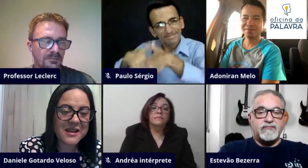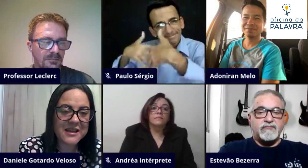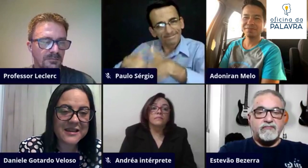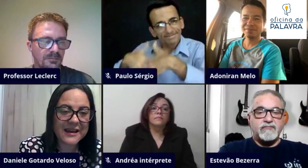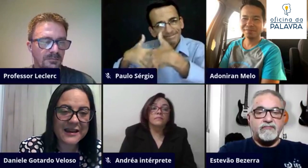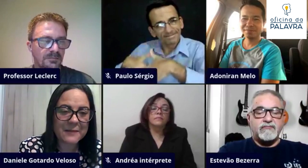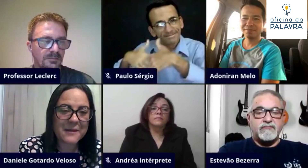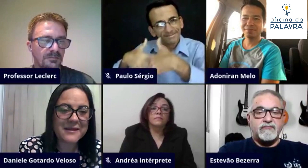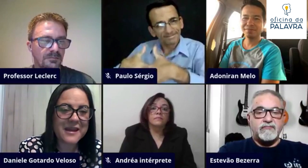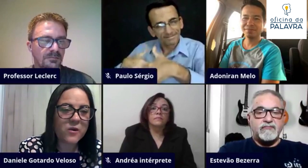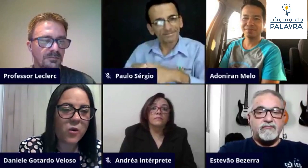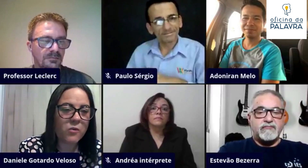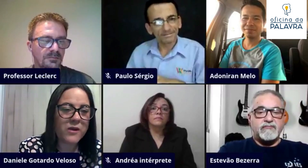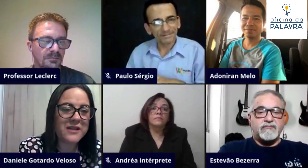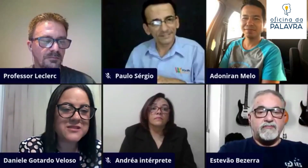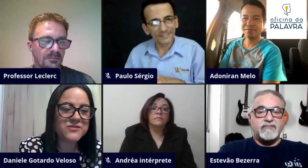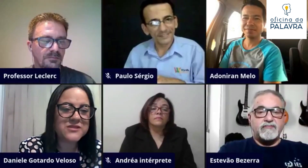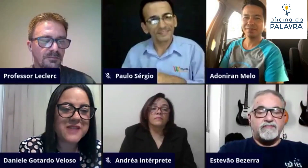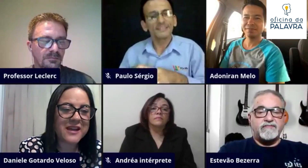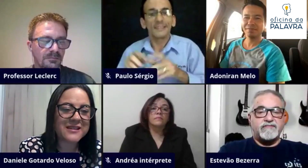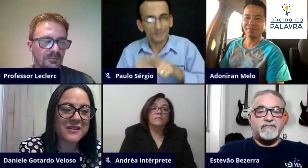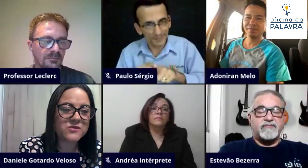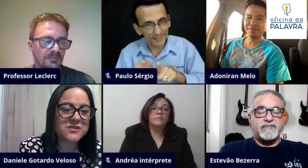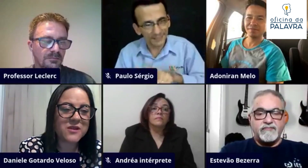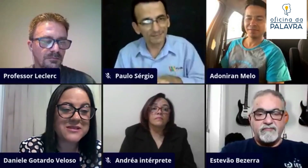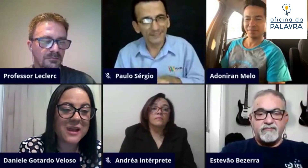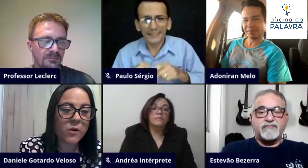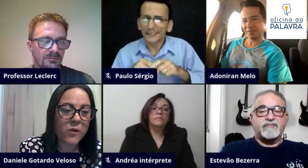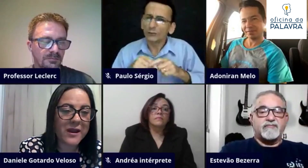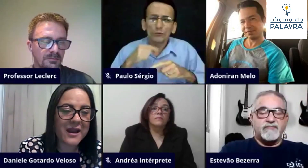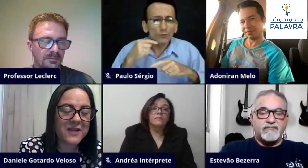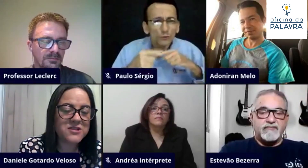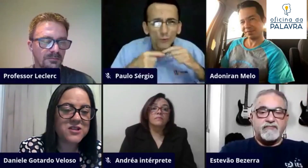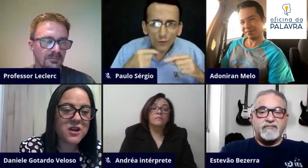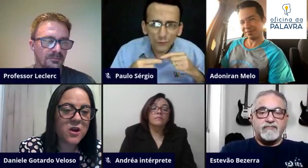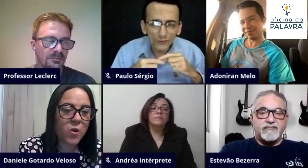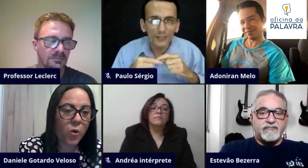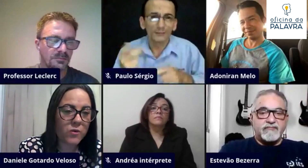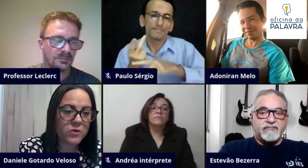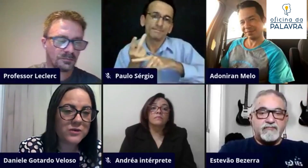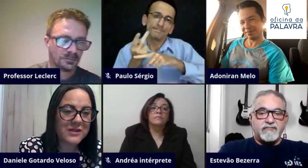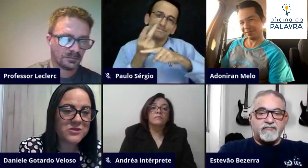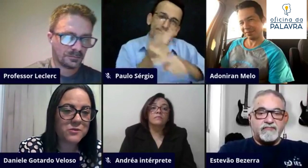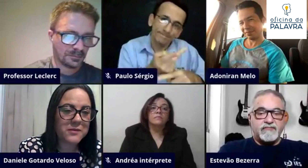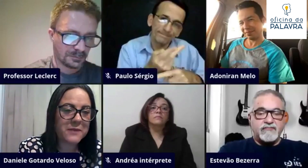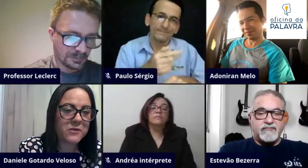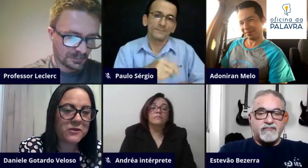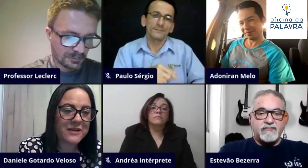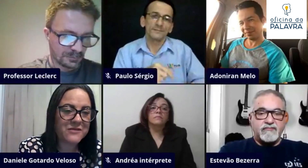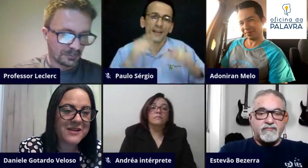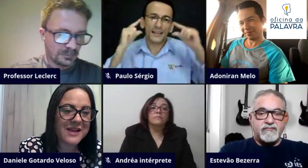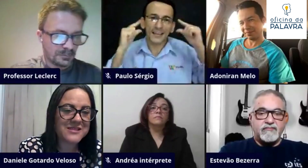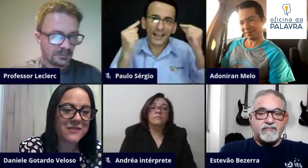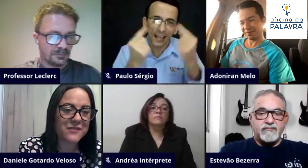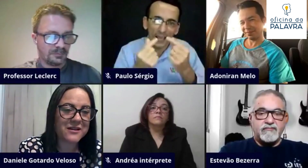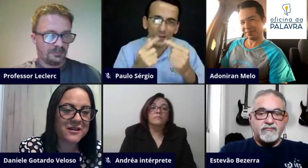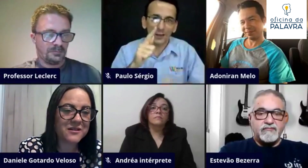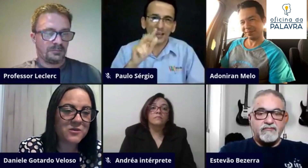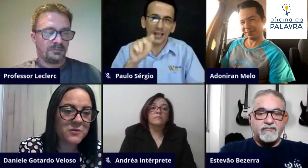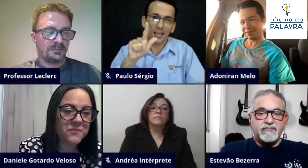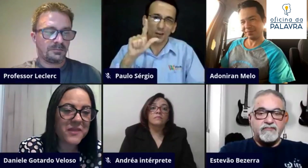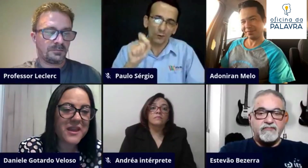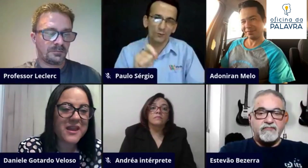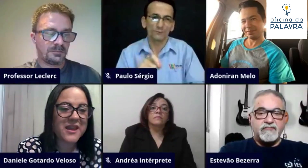ver se, daquela maneira como eles fizeram a tradução, está coerente com o que o texto bíblico, na verdade, está